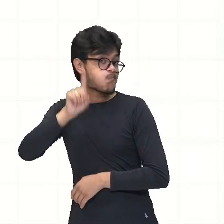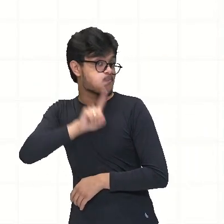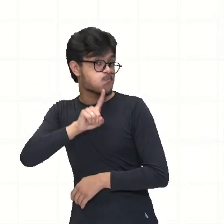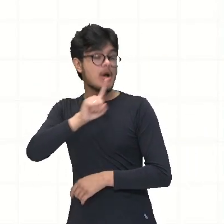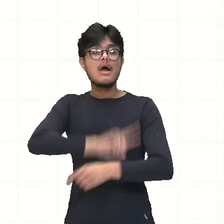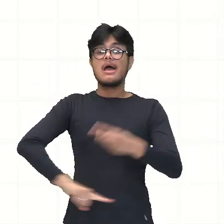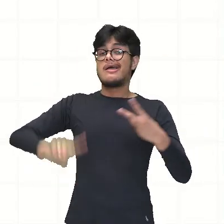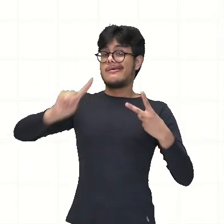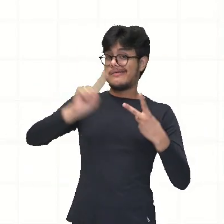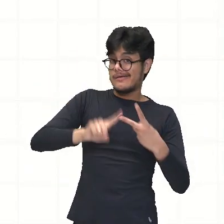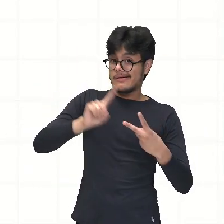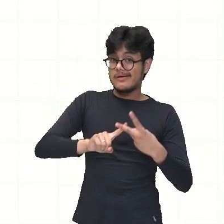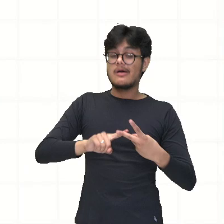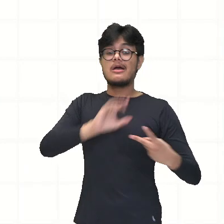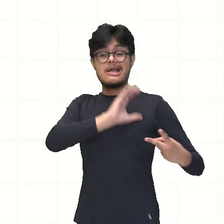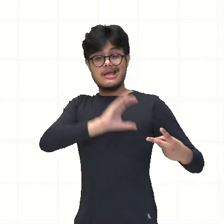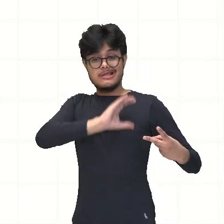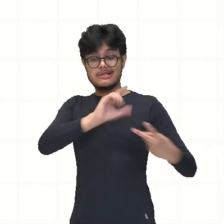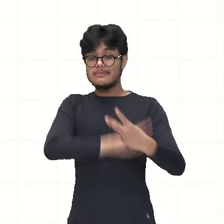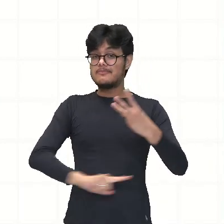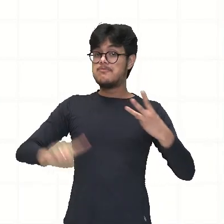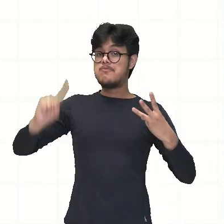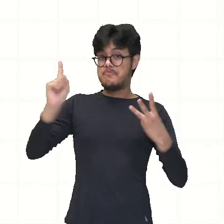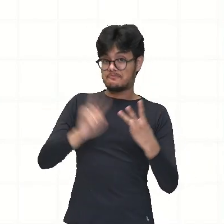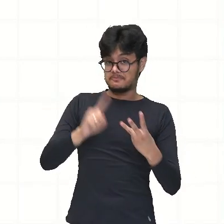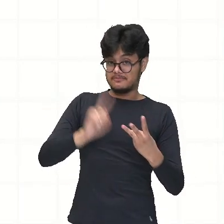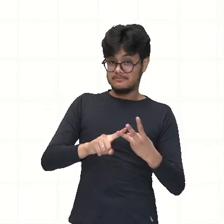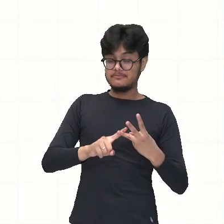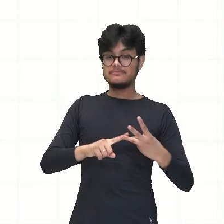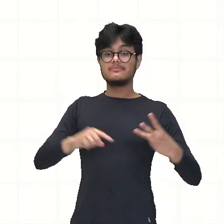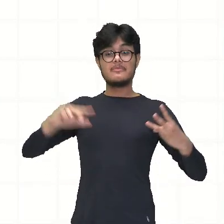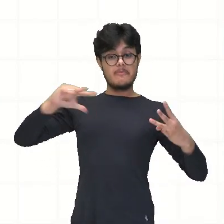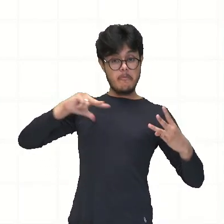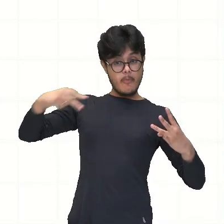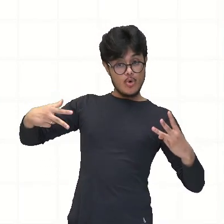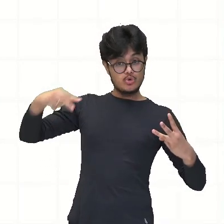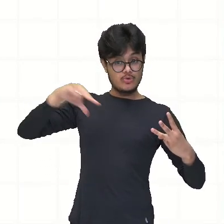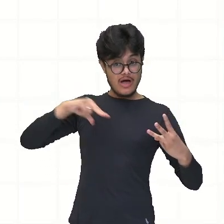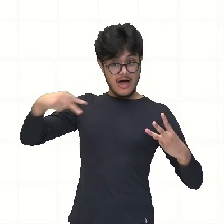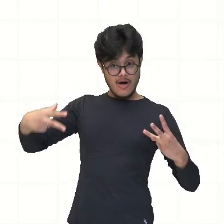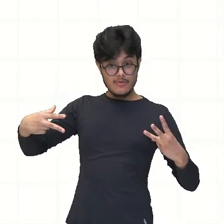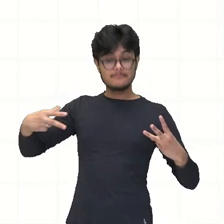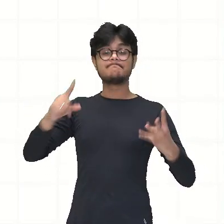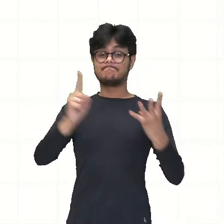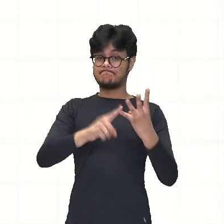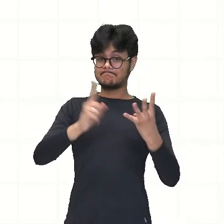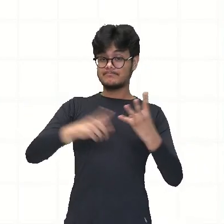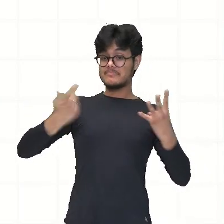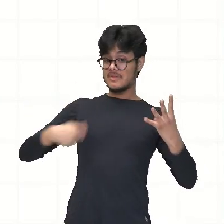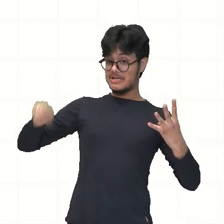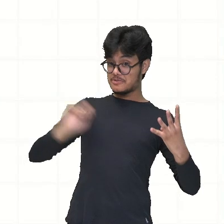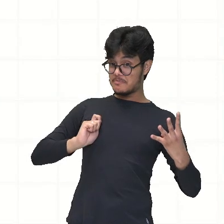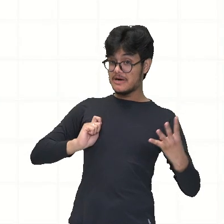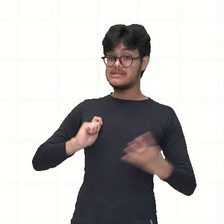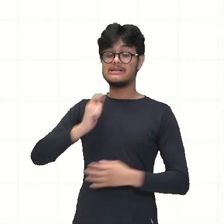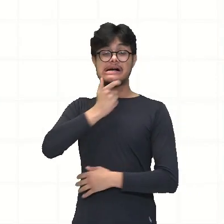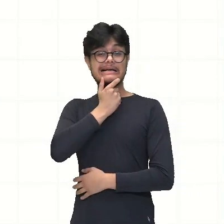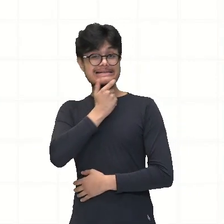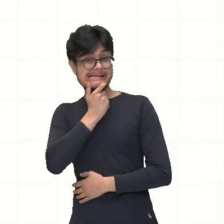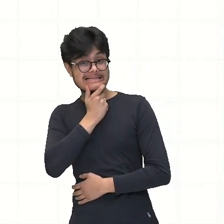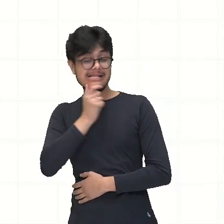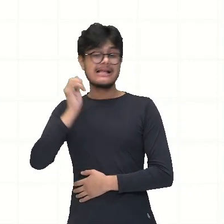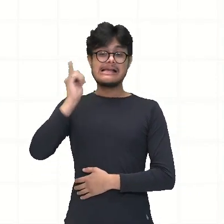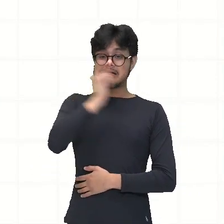Canadá, Paraguai, Portugal, ali já na Europa, né? Nós temos Portugal, Espanha, Reino Unido,